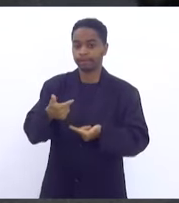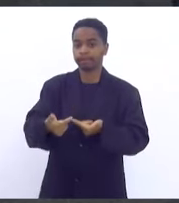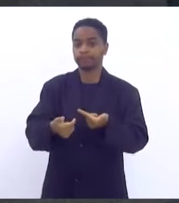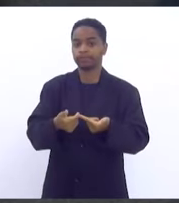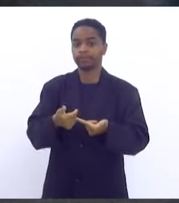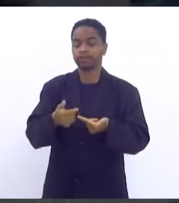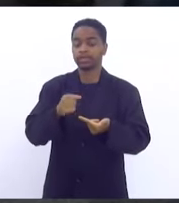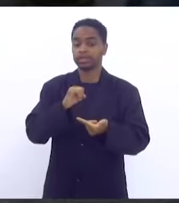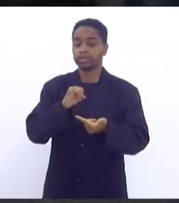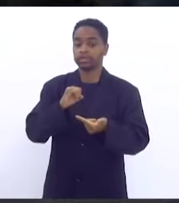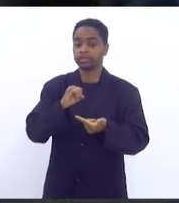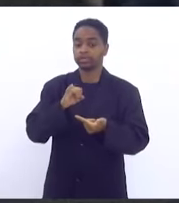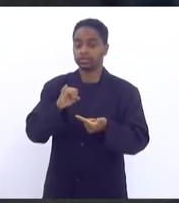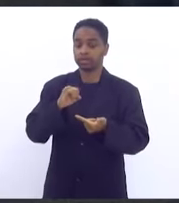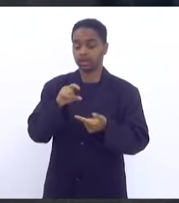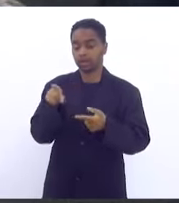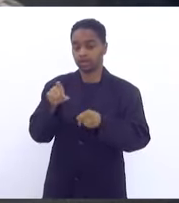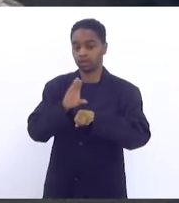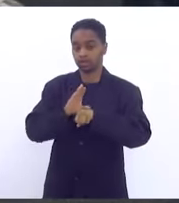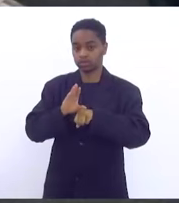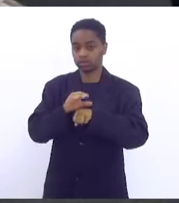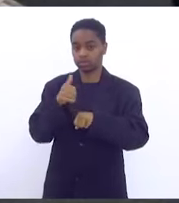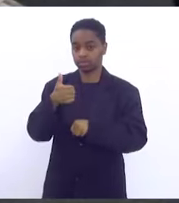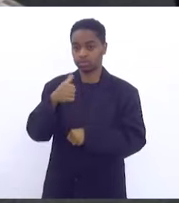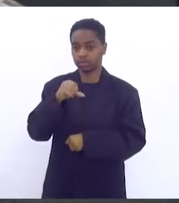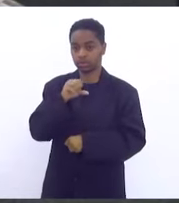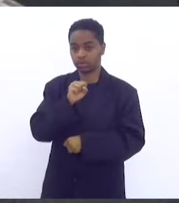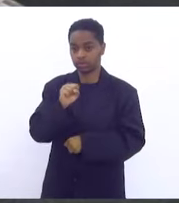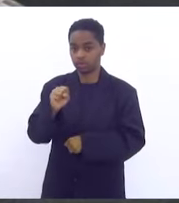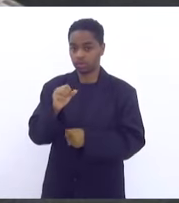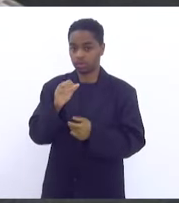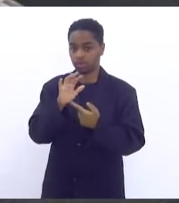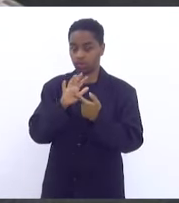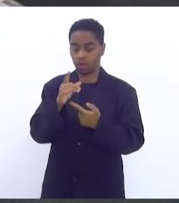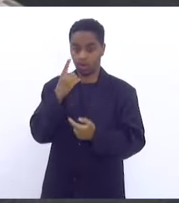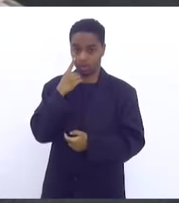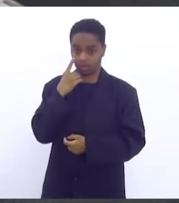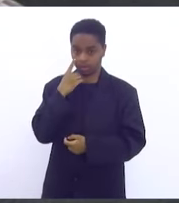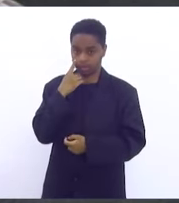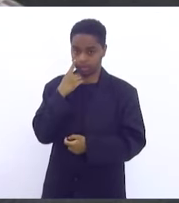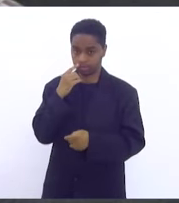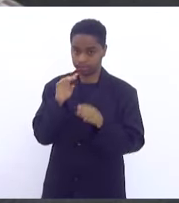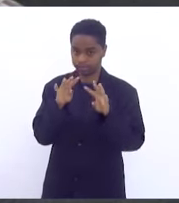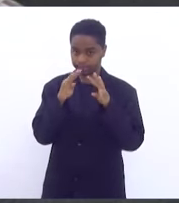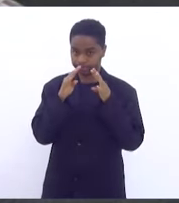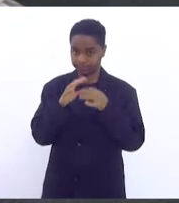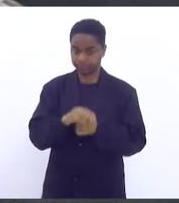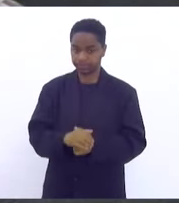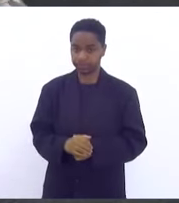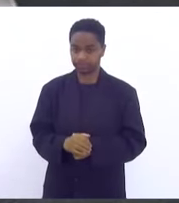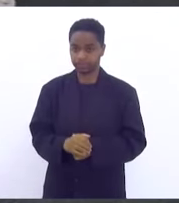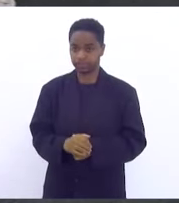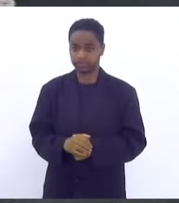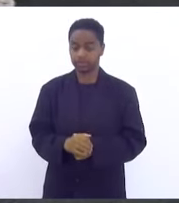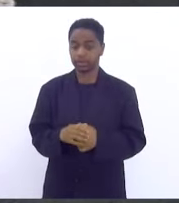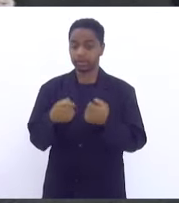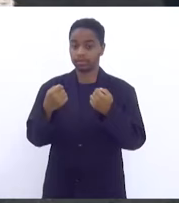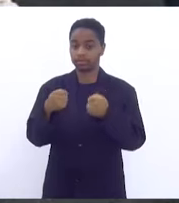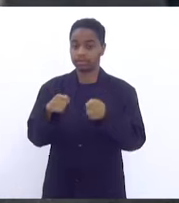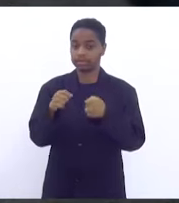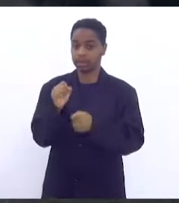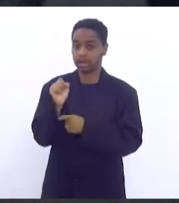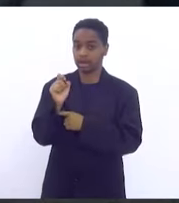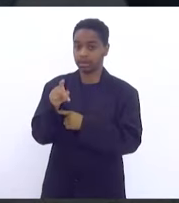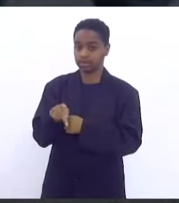de 88, olha só, deputado Amorim, teria que se aposentar